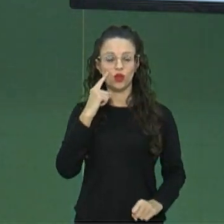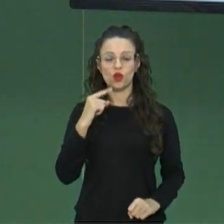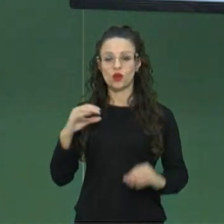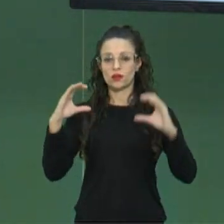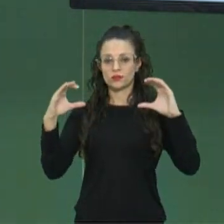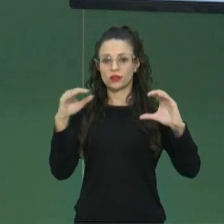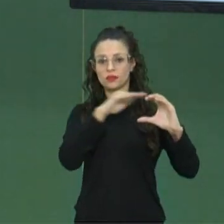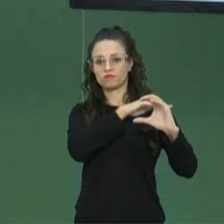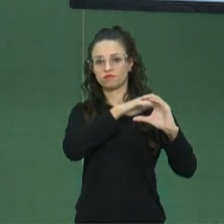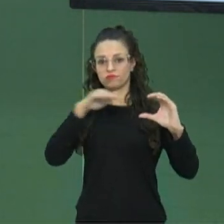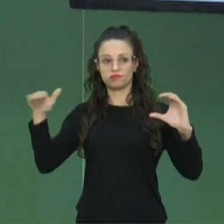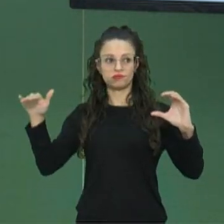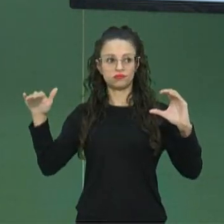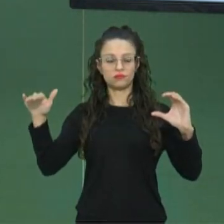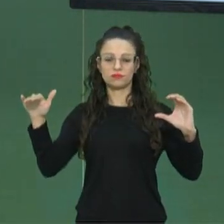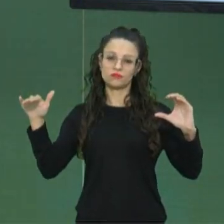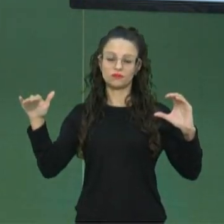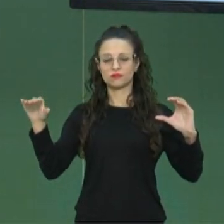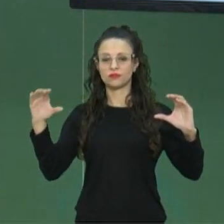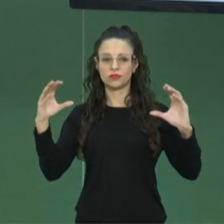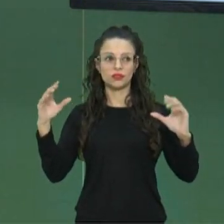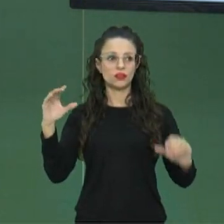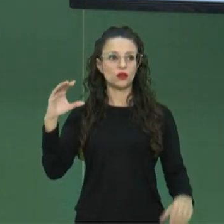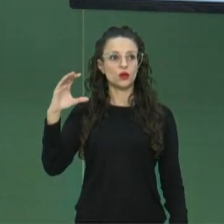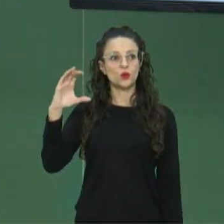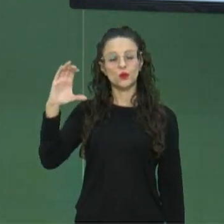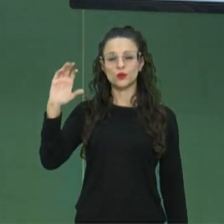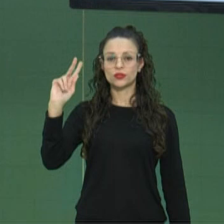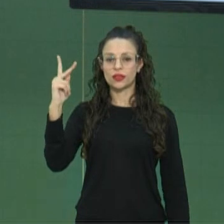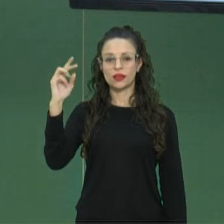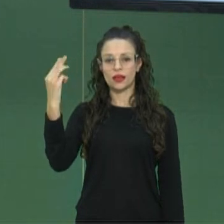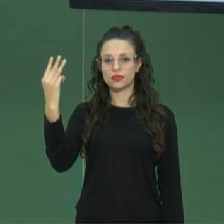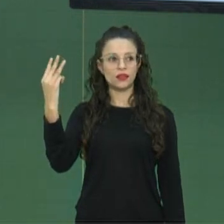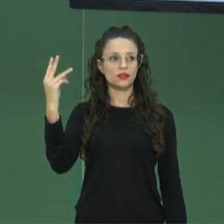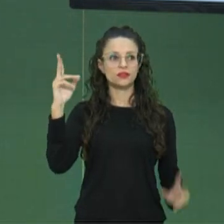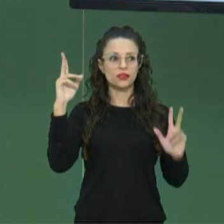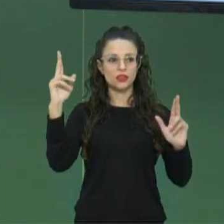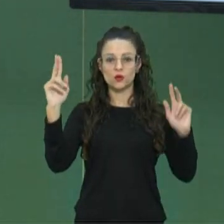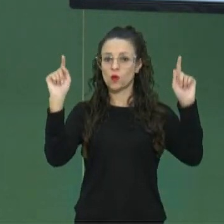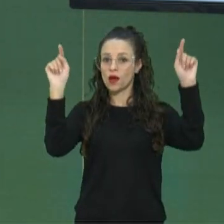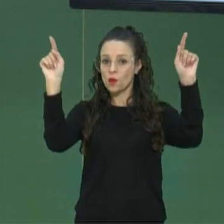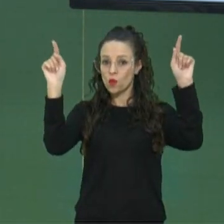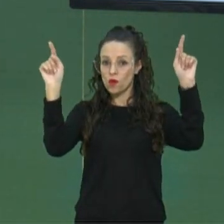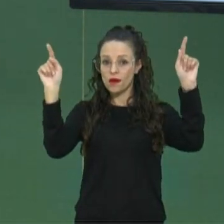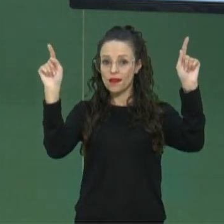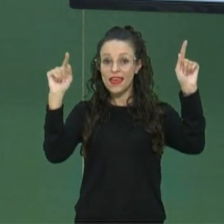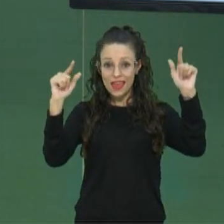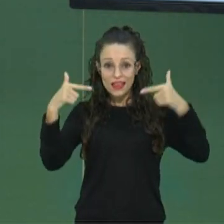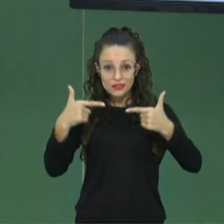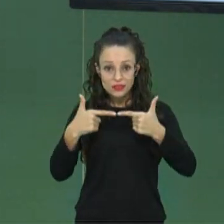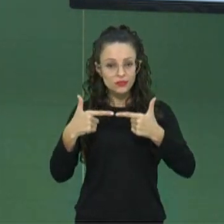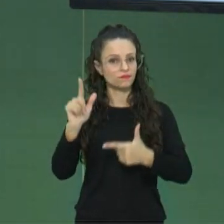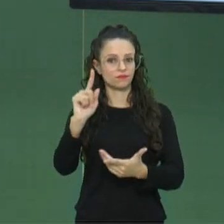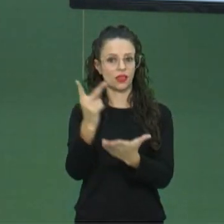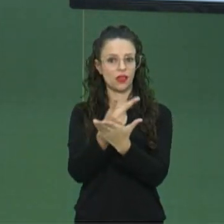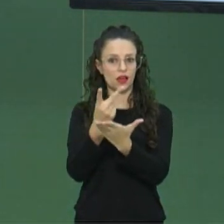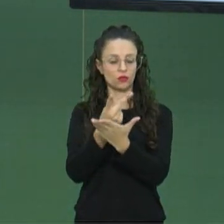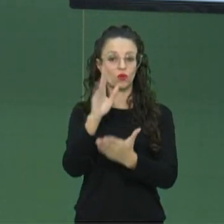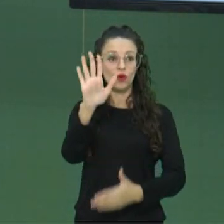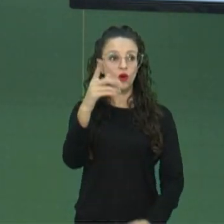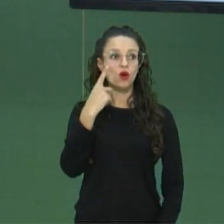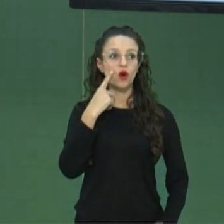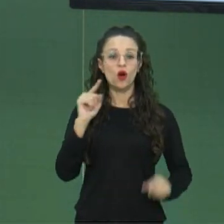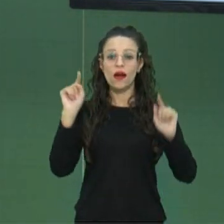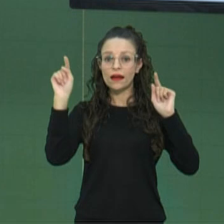vou cruzar aqui. Ah, o CH3 está no mesmo lado do plano, então é o cis. Errado! Cuidado! Quando